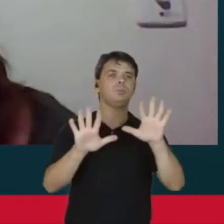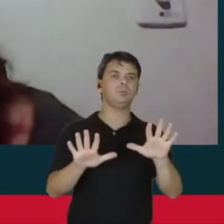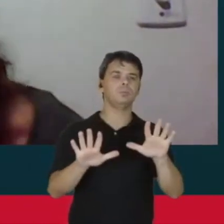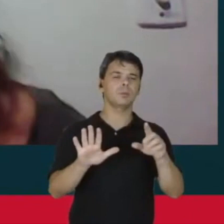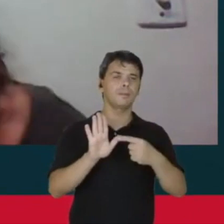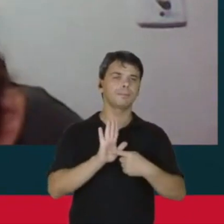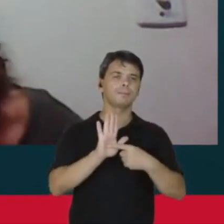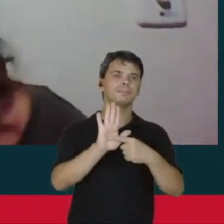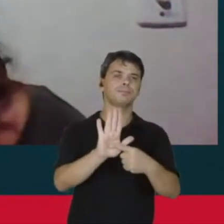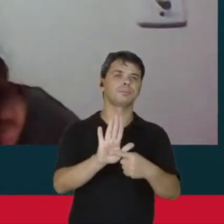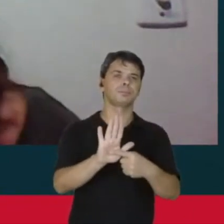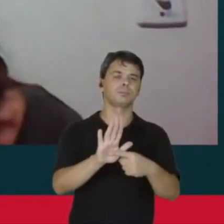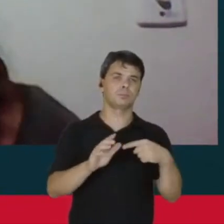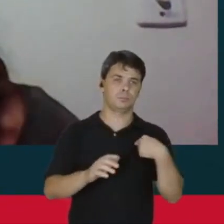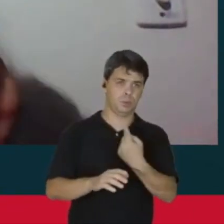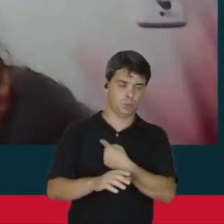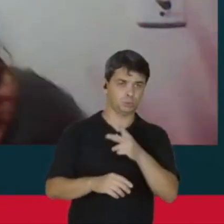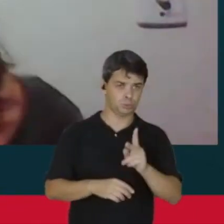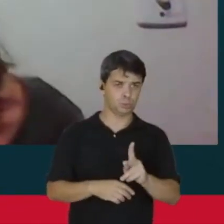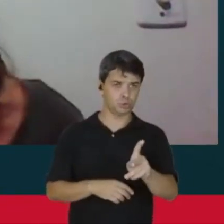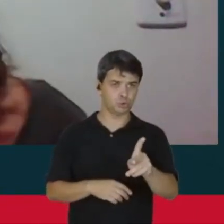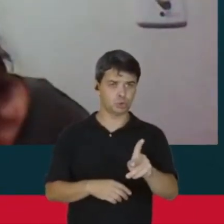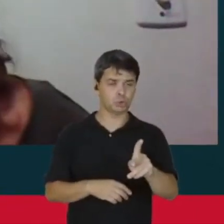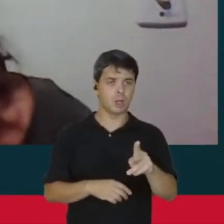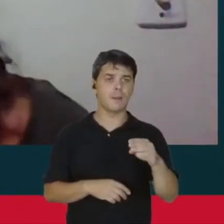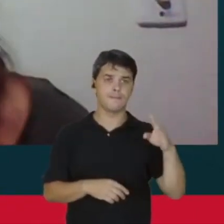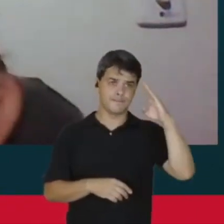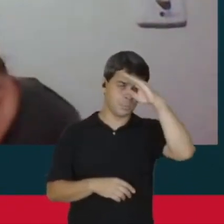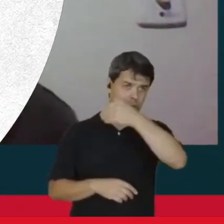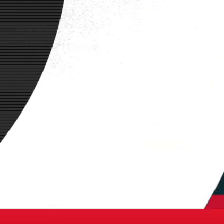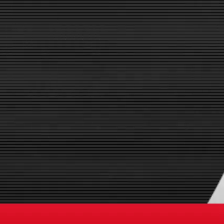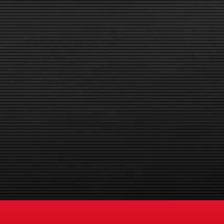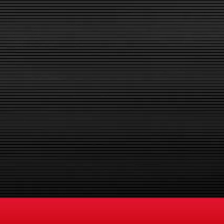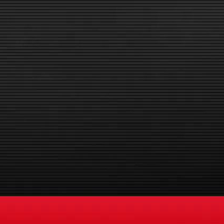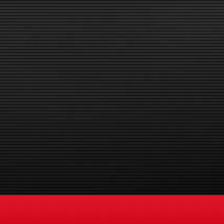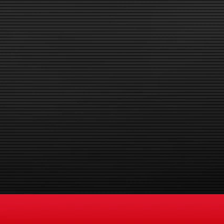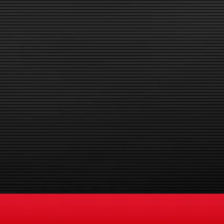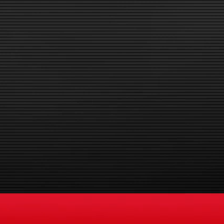explícito, né, que a gente pode continuar chamando Bolsonaro de genocida.